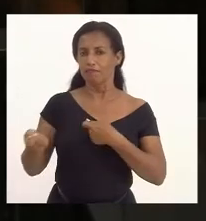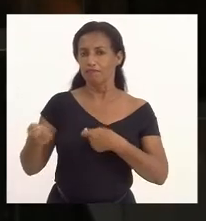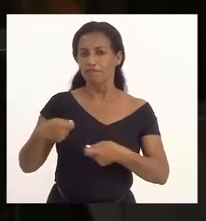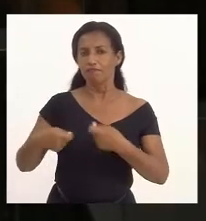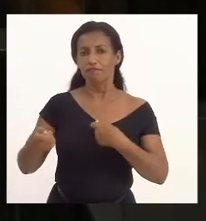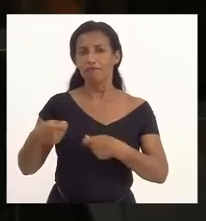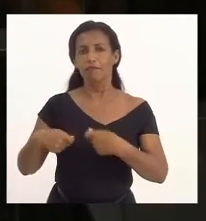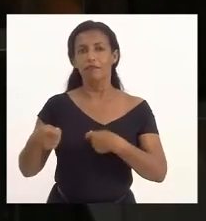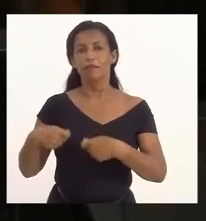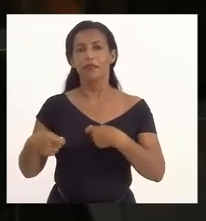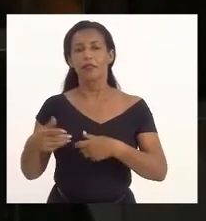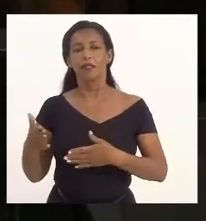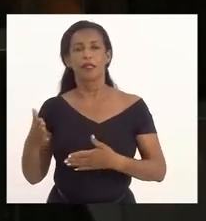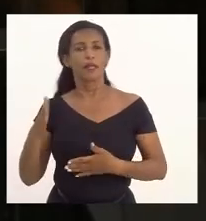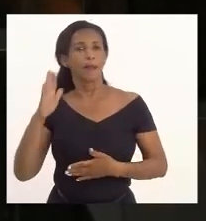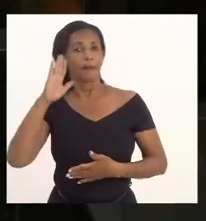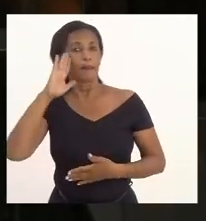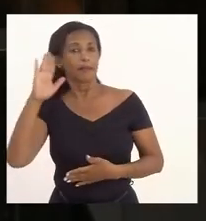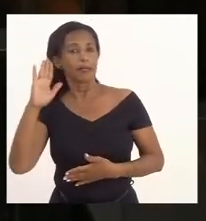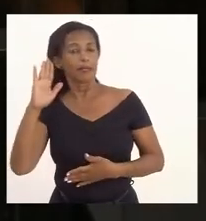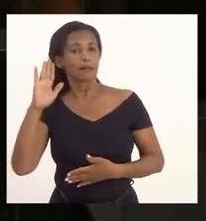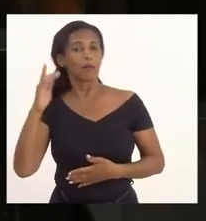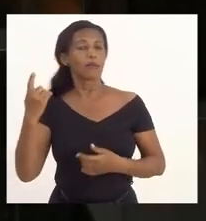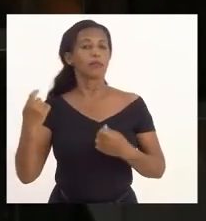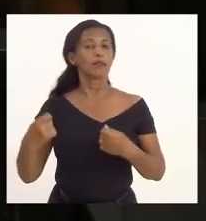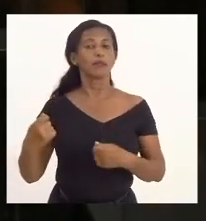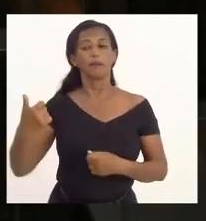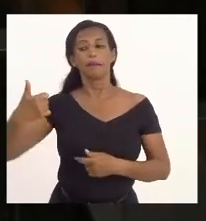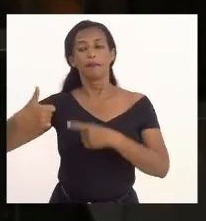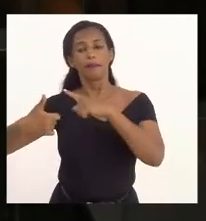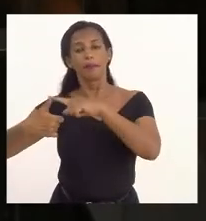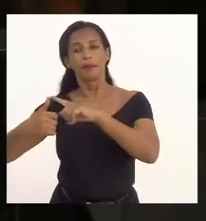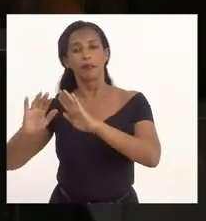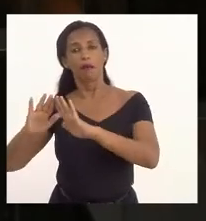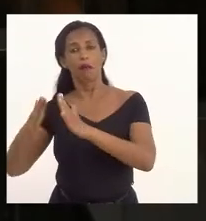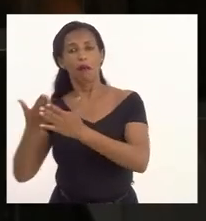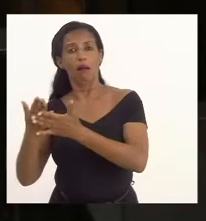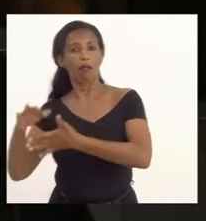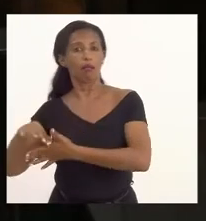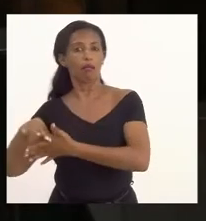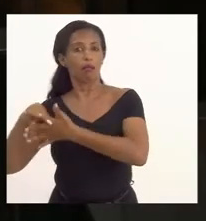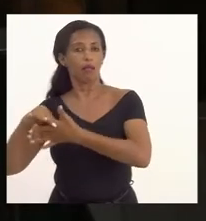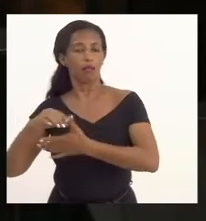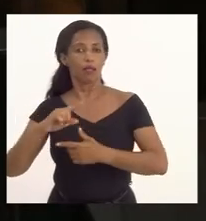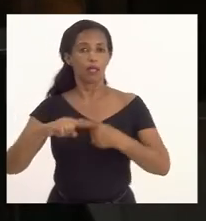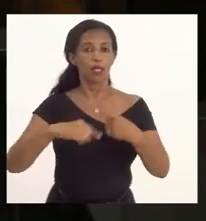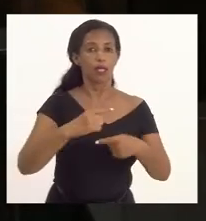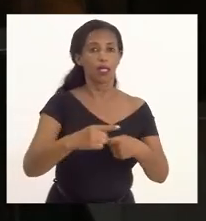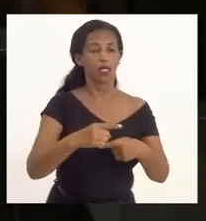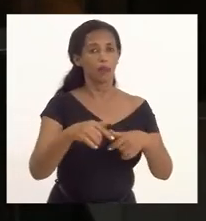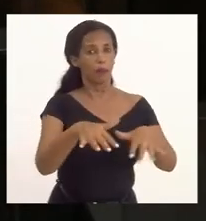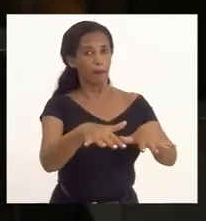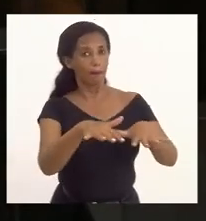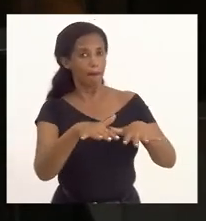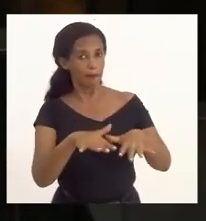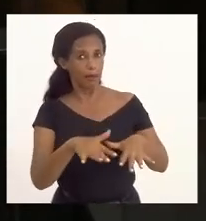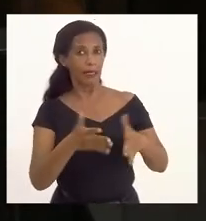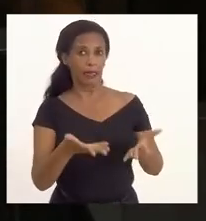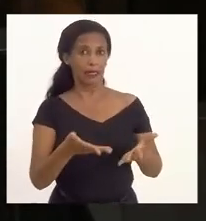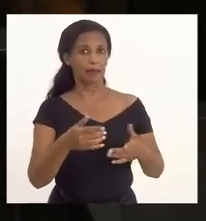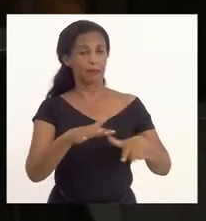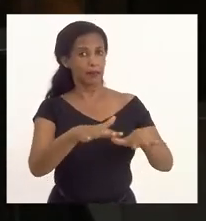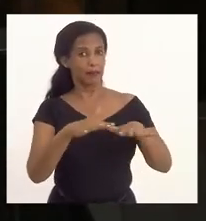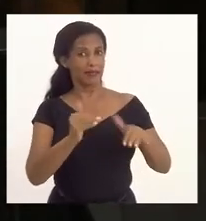dá principalmente, mas não só, primeiro no Colégio de Líderes e depois no plenário, porque o plenário